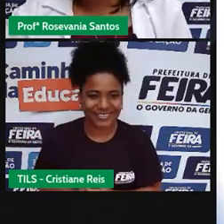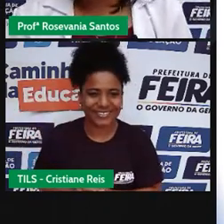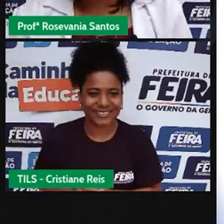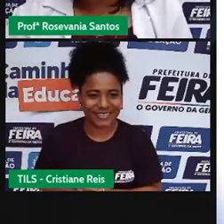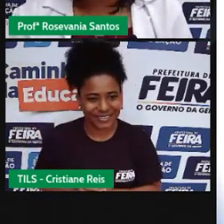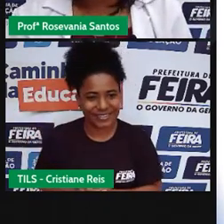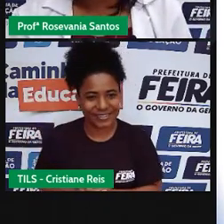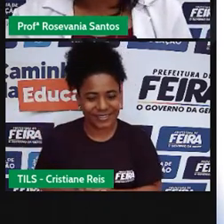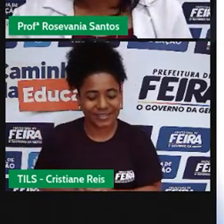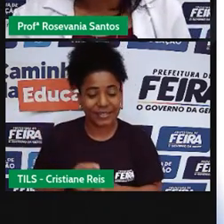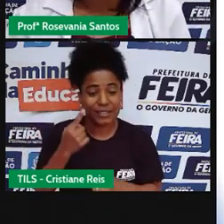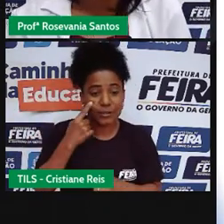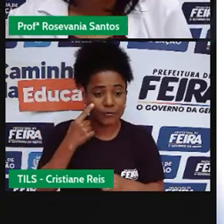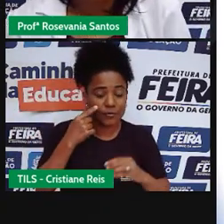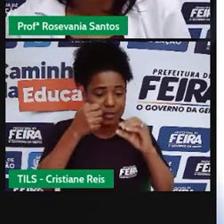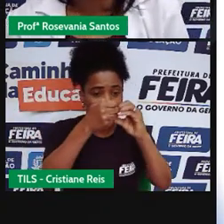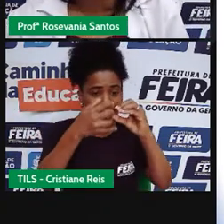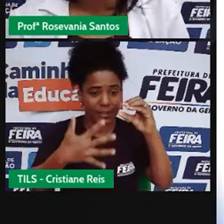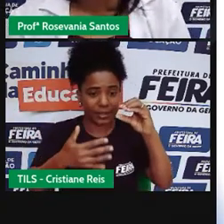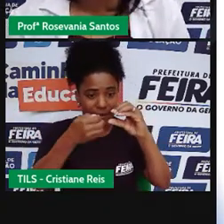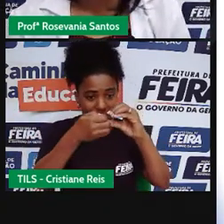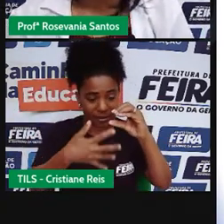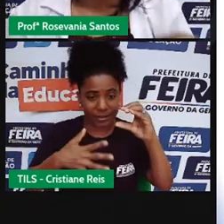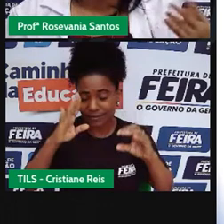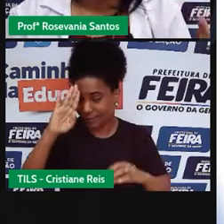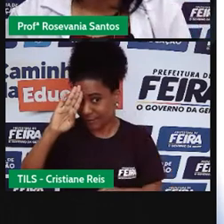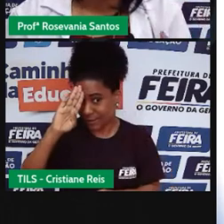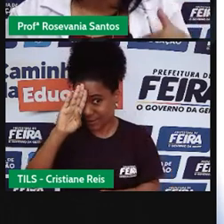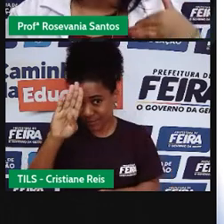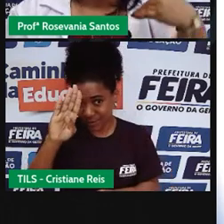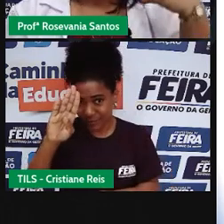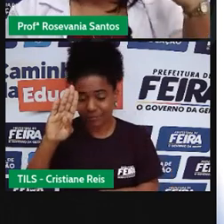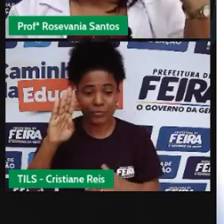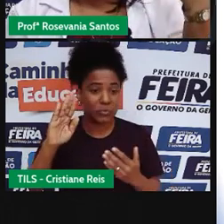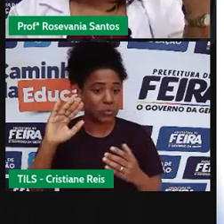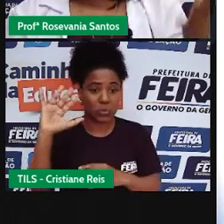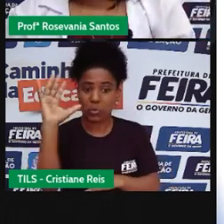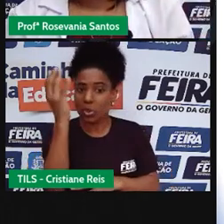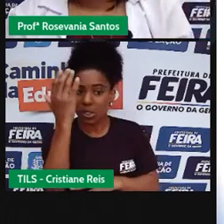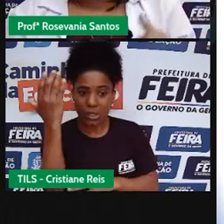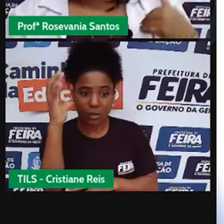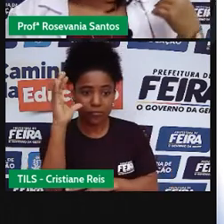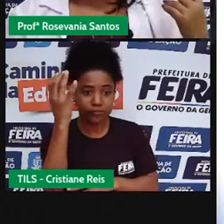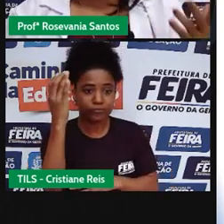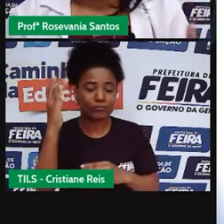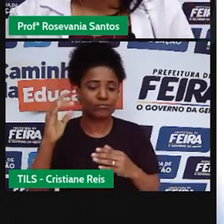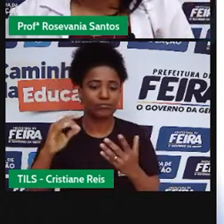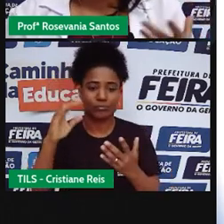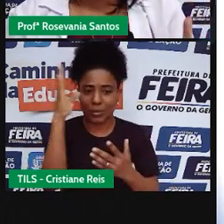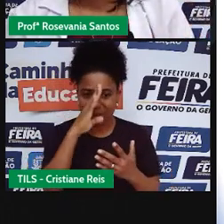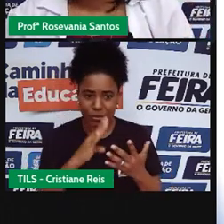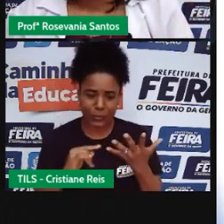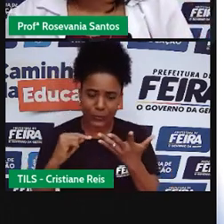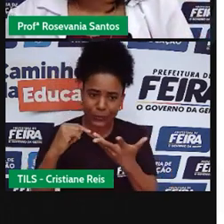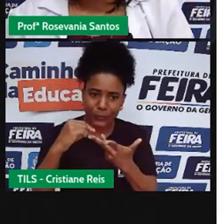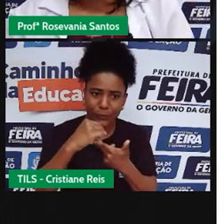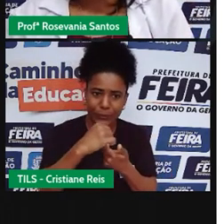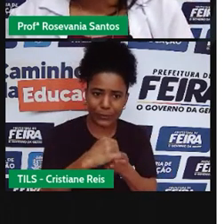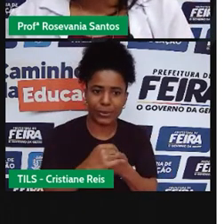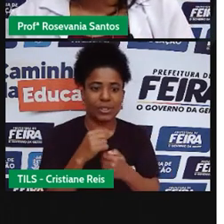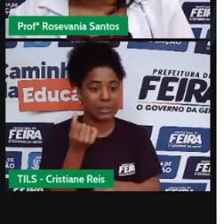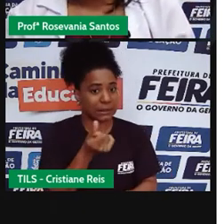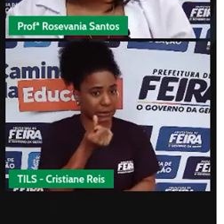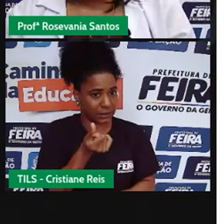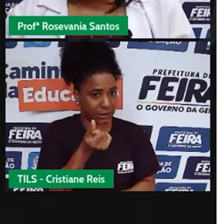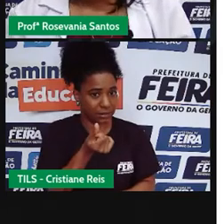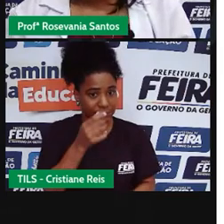são as características principais, né, do clima do Brasil. É claro que você pode dar uma lida aí, estudar outras coisas, né, ver tudo